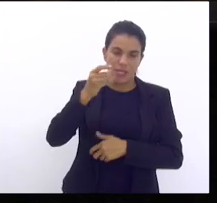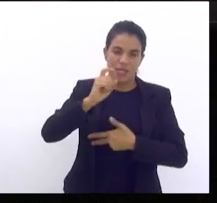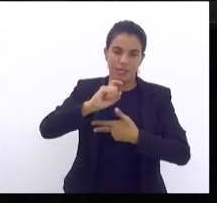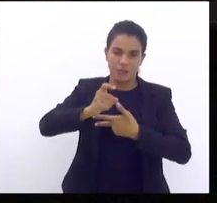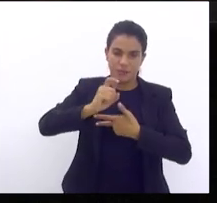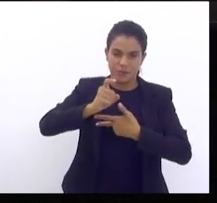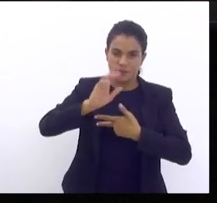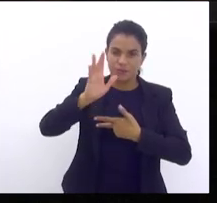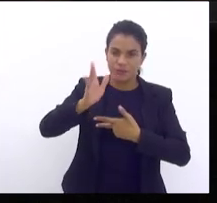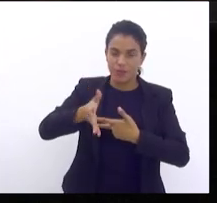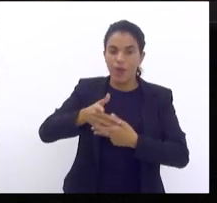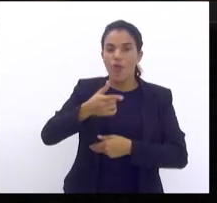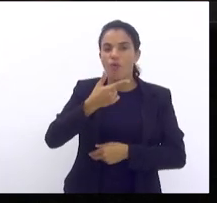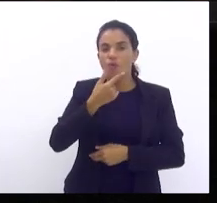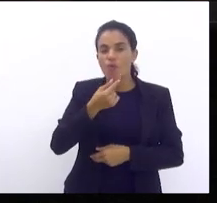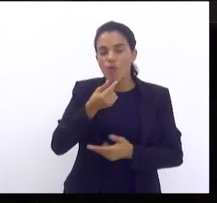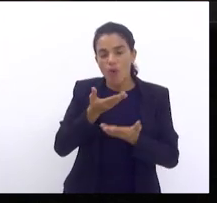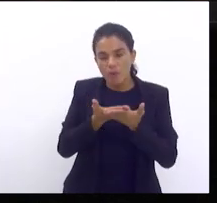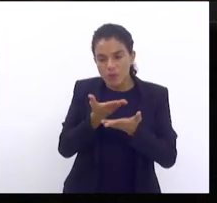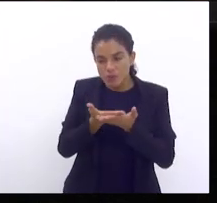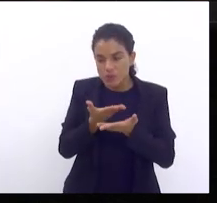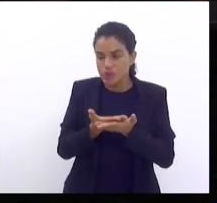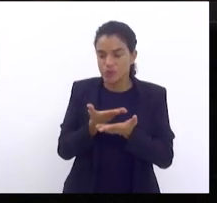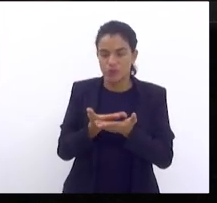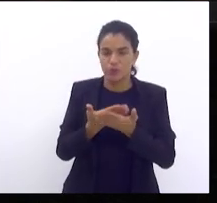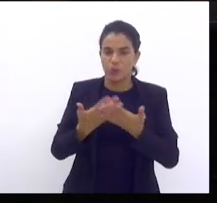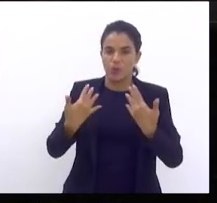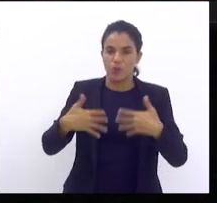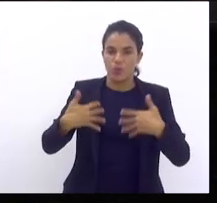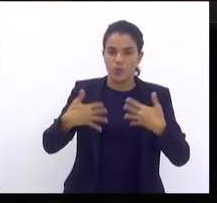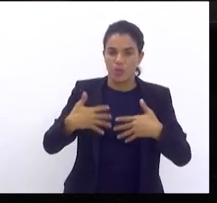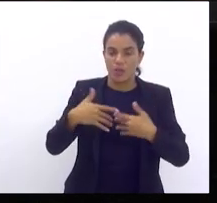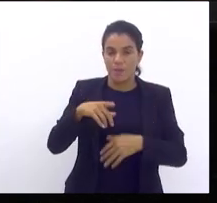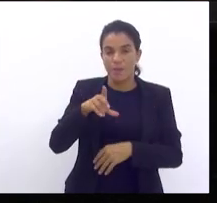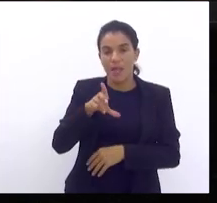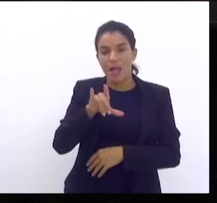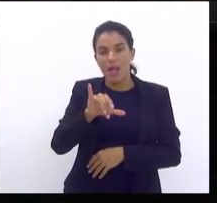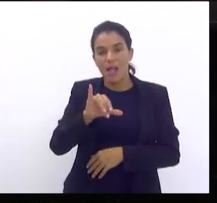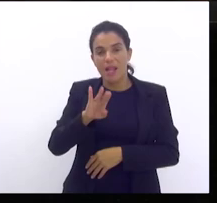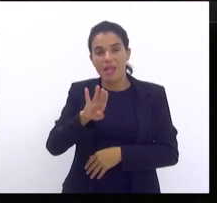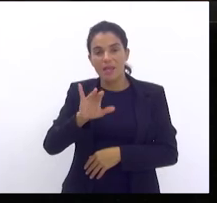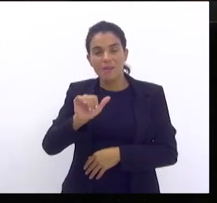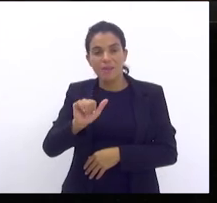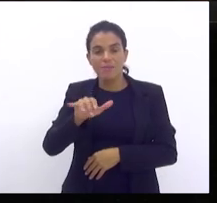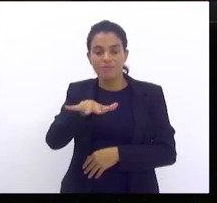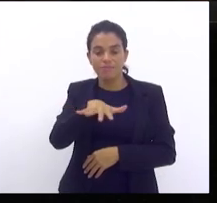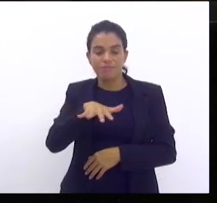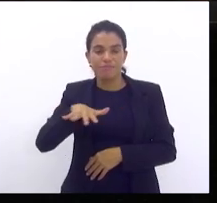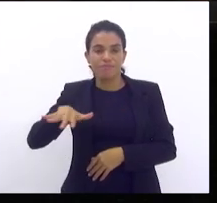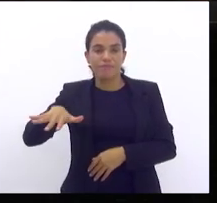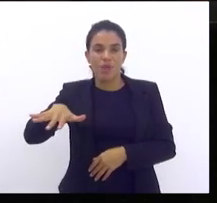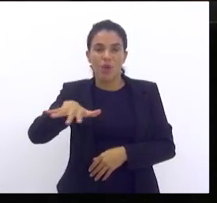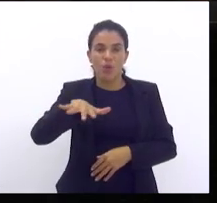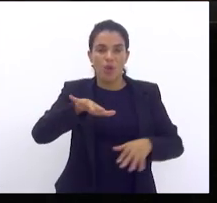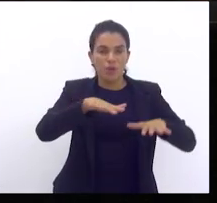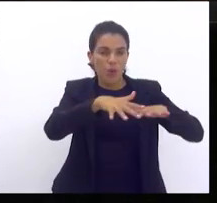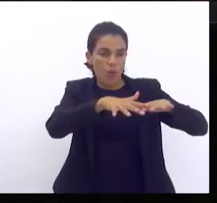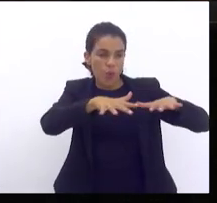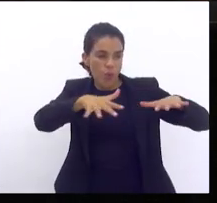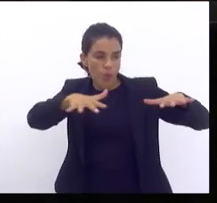é um homem estudioso a Líbia é uma região desértica